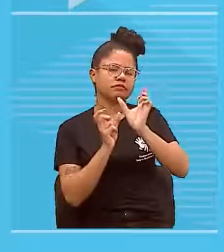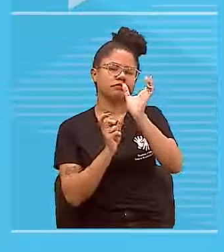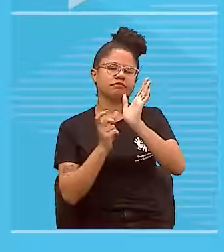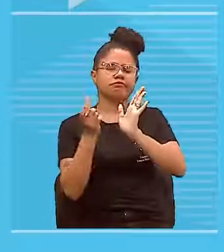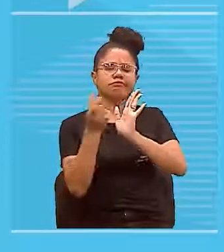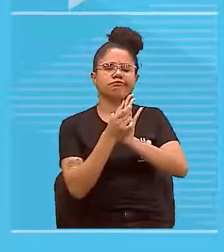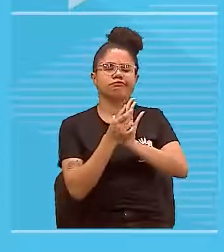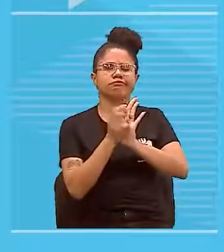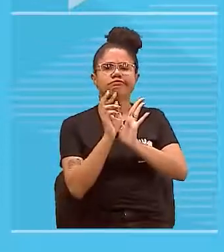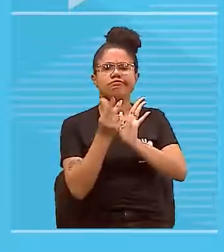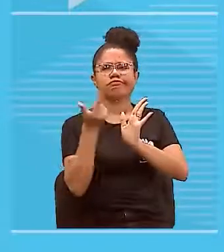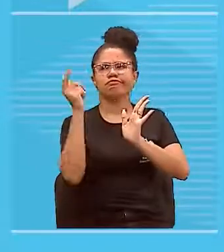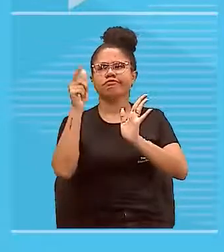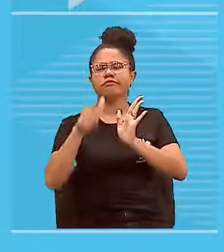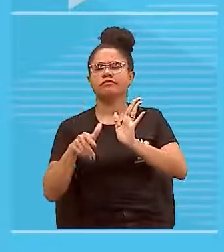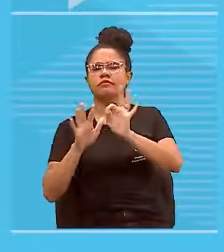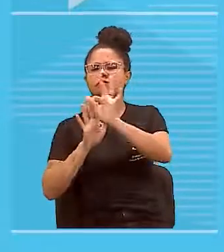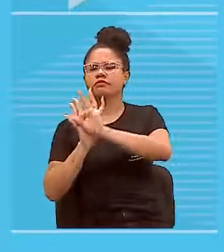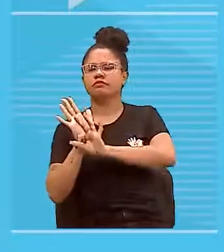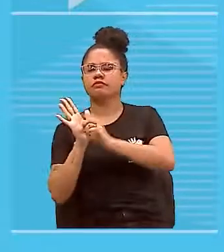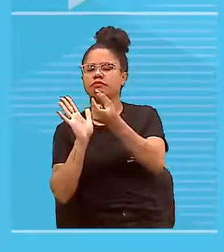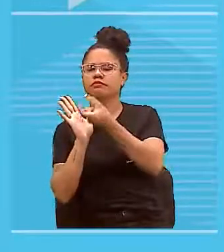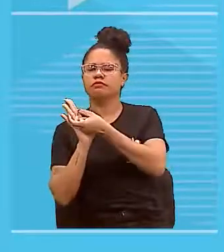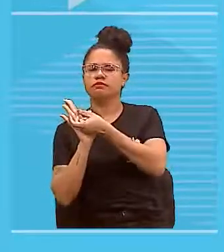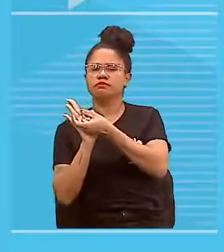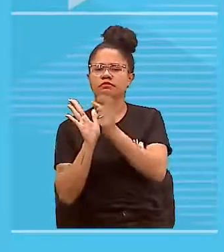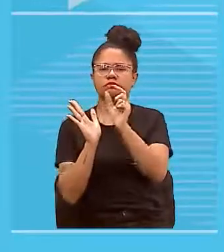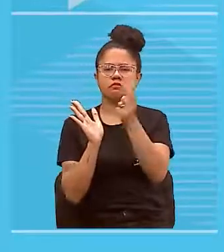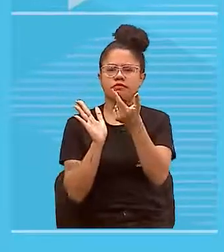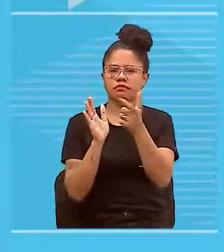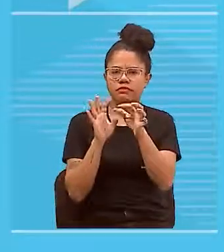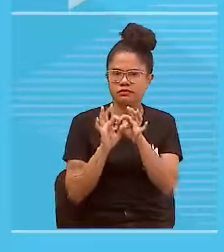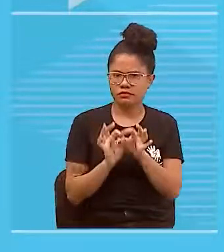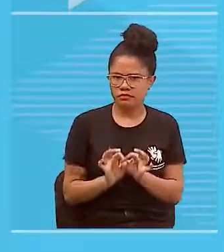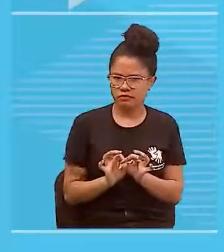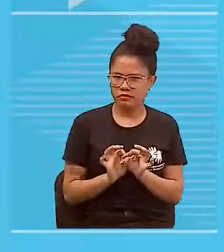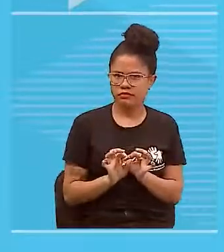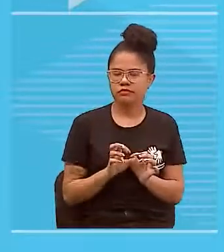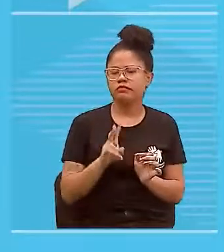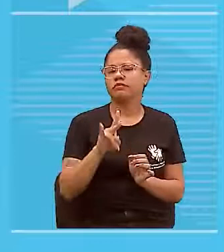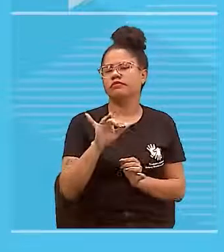ou em outra não vai produzir sentido vai